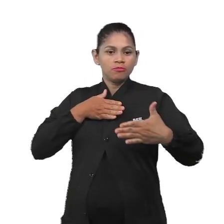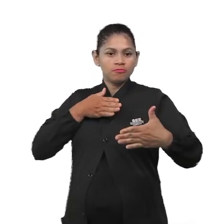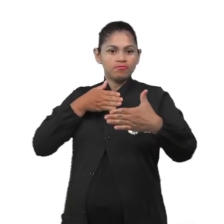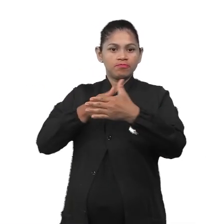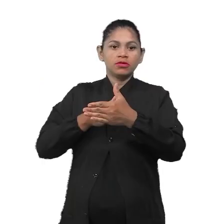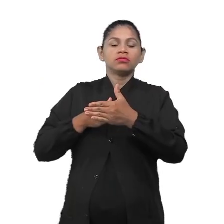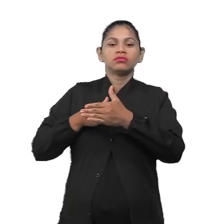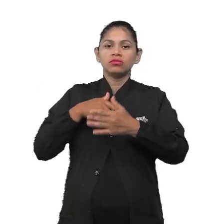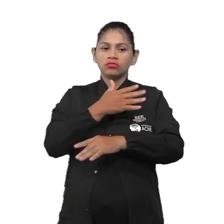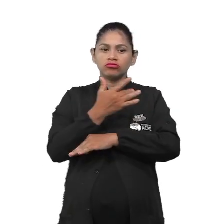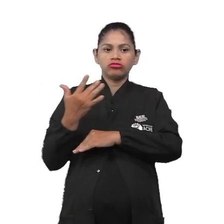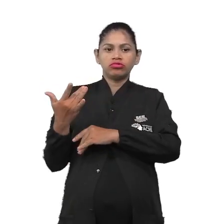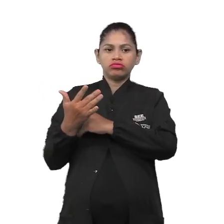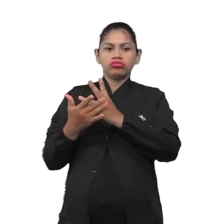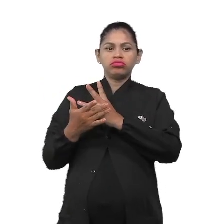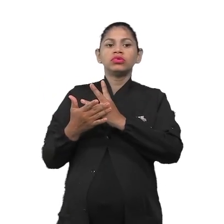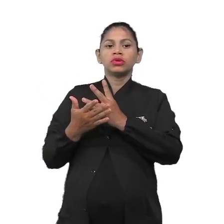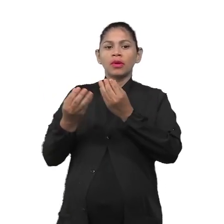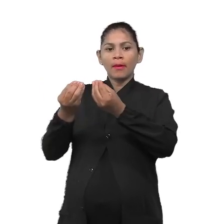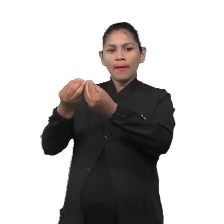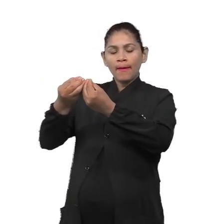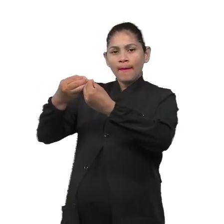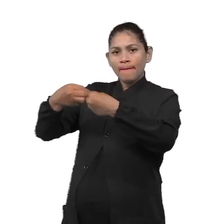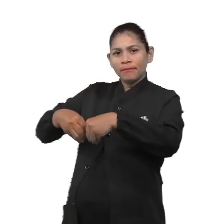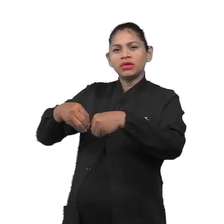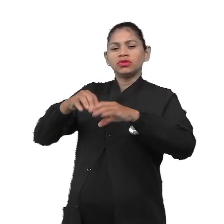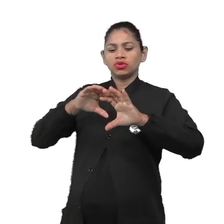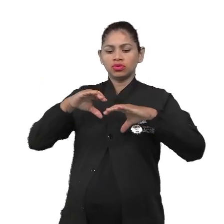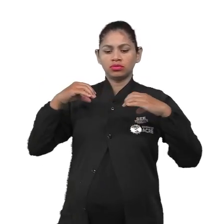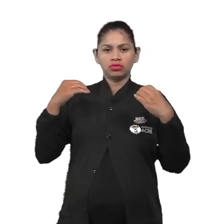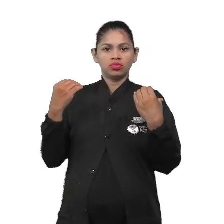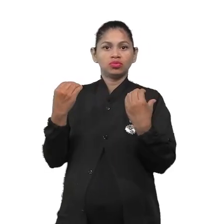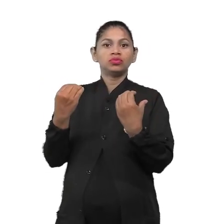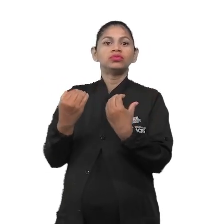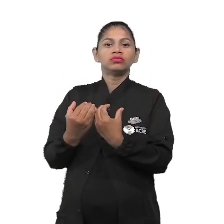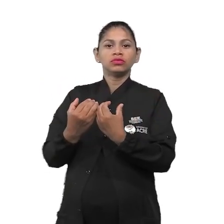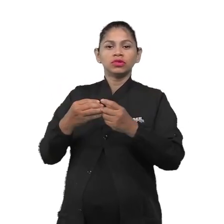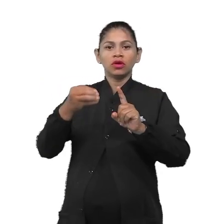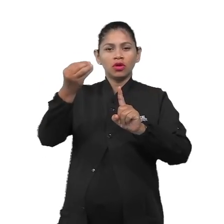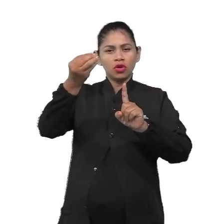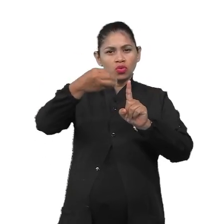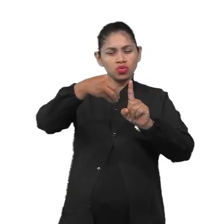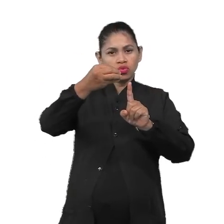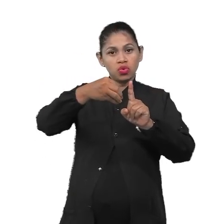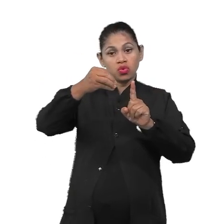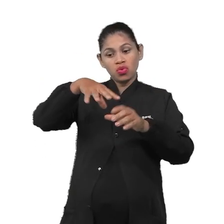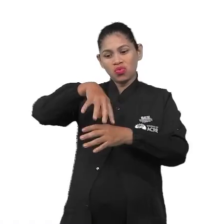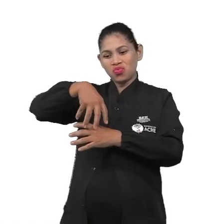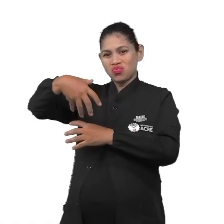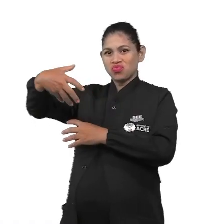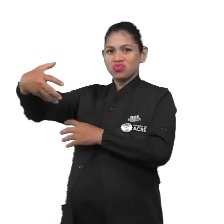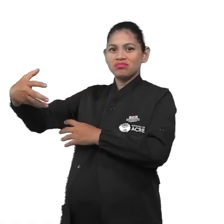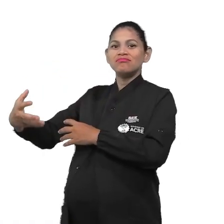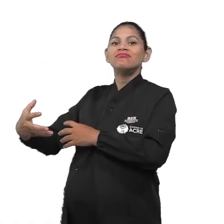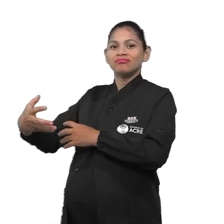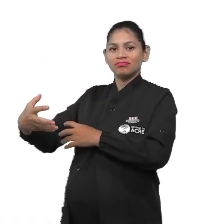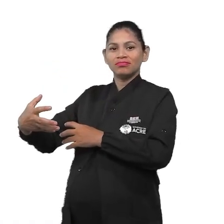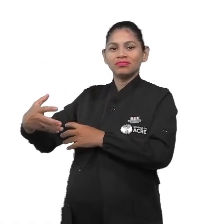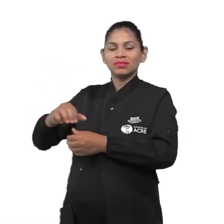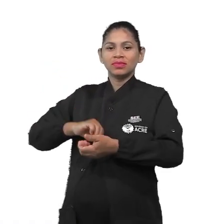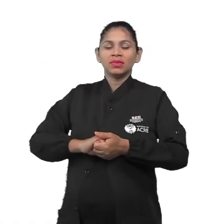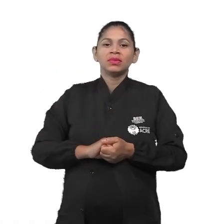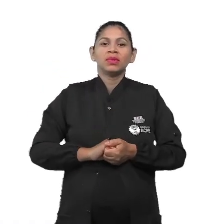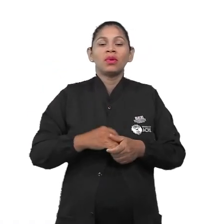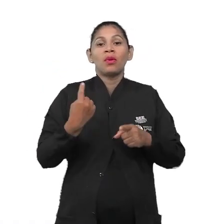recaiam desproporcionalmente sobre comunidades vulneráveis e marginalizadas, porque muitas vezes